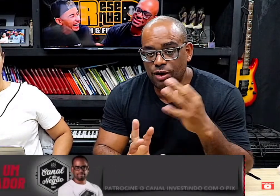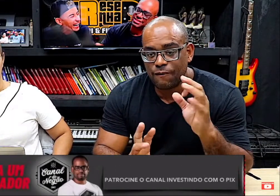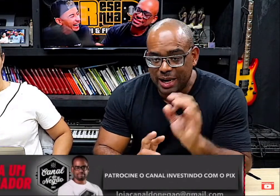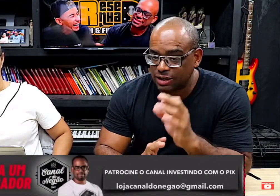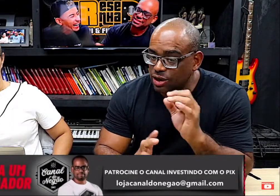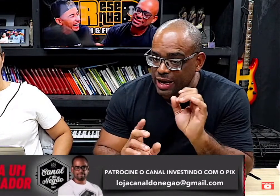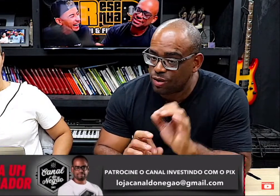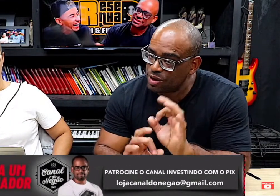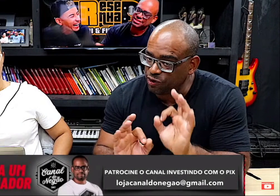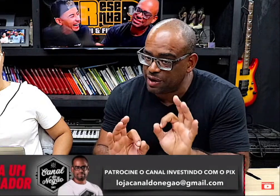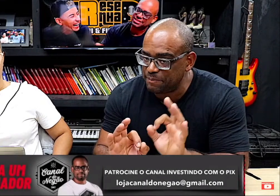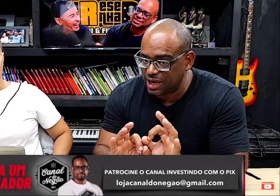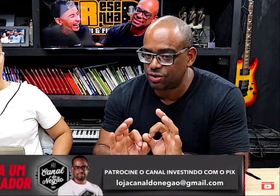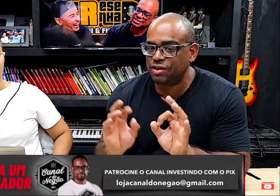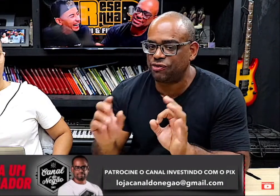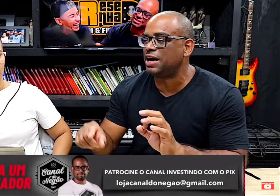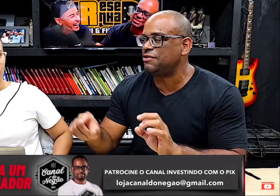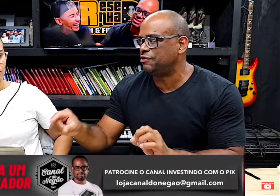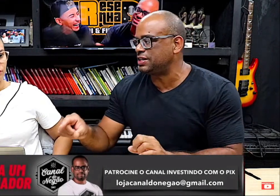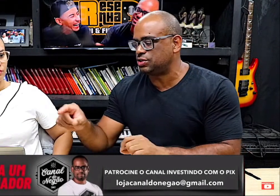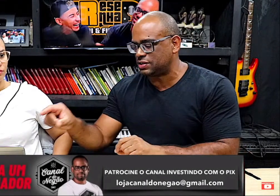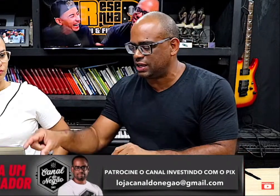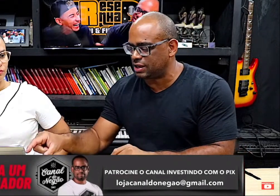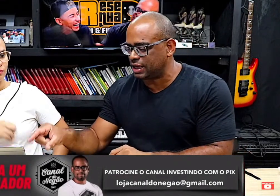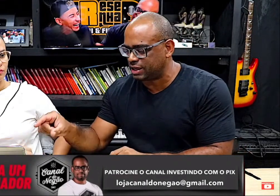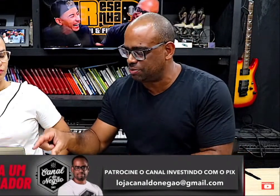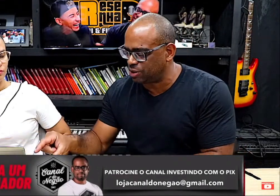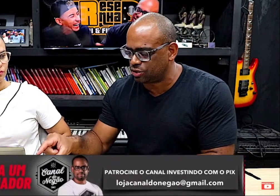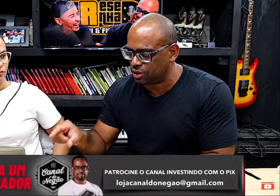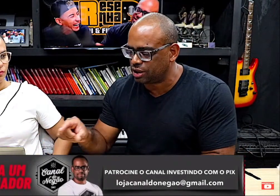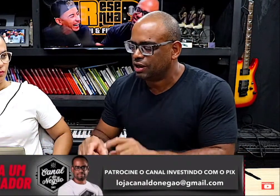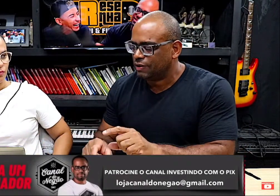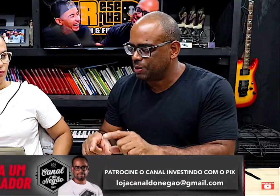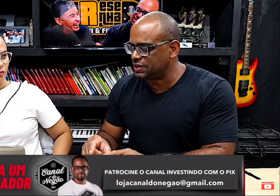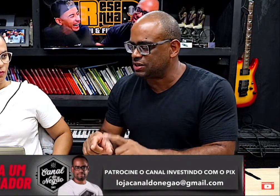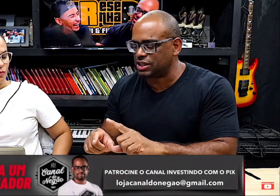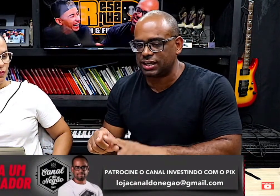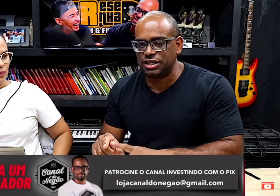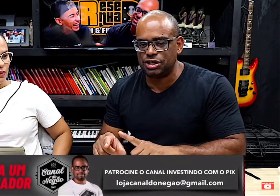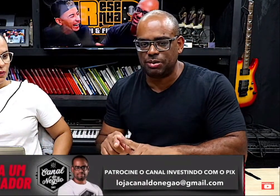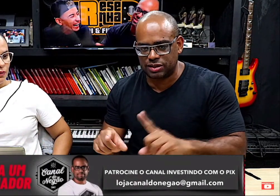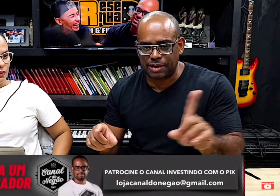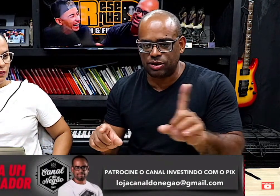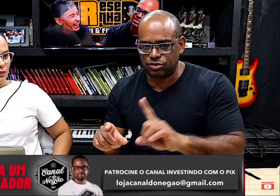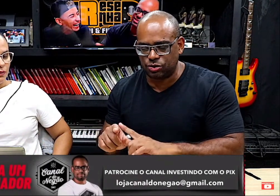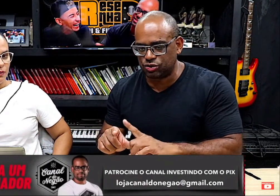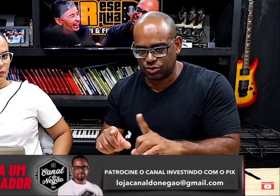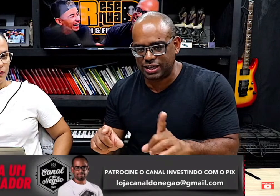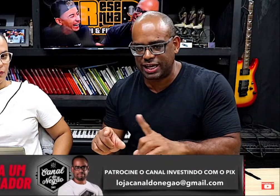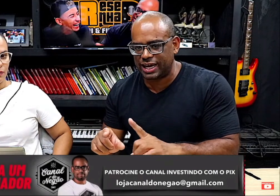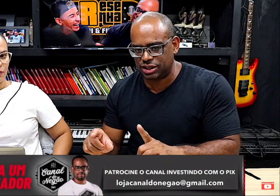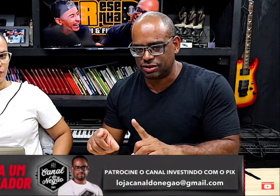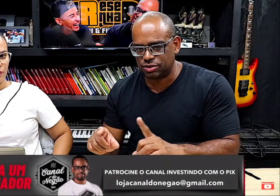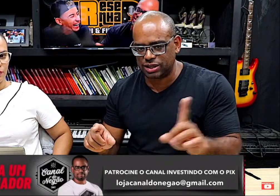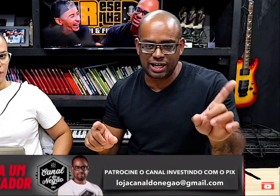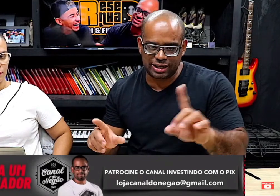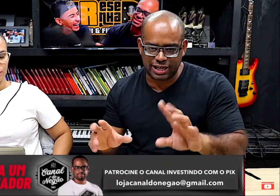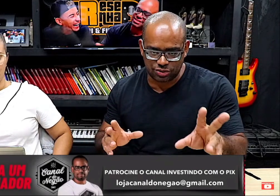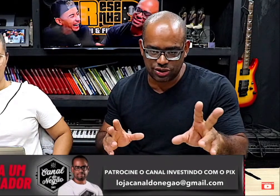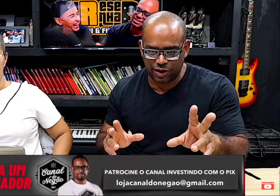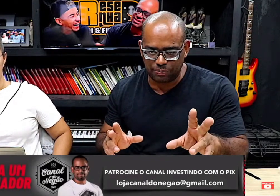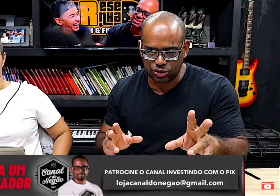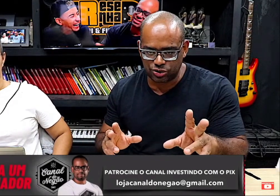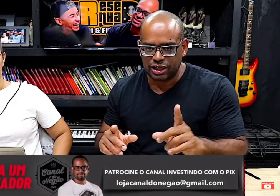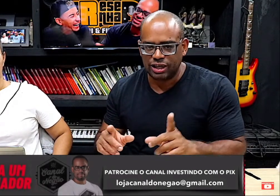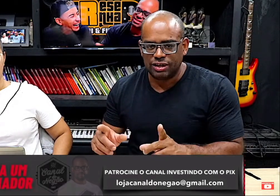enfermeiros. Não é um enfermeiro que vai ver se aquele morador precisa de atendimento. Sabe como se fosse uma triagem? Que